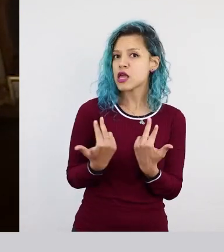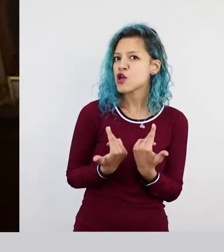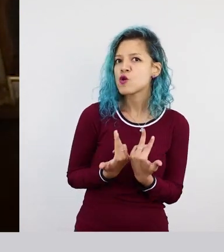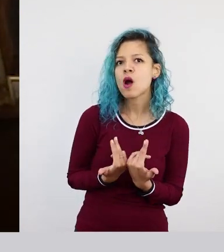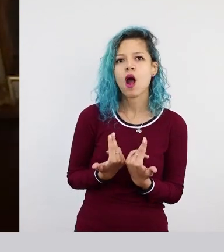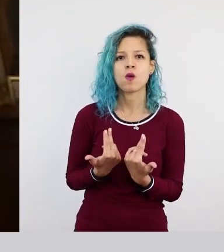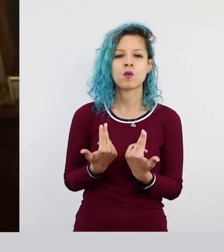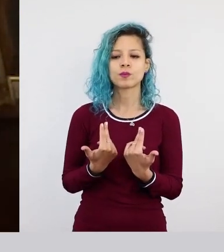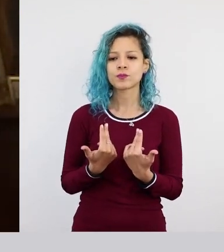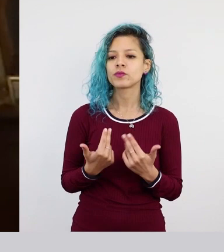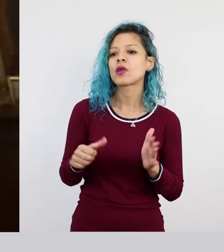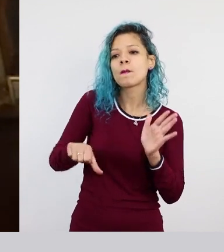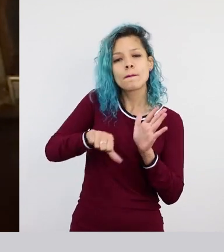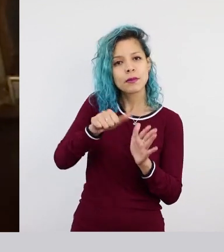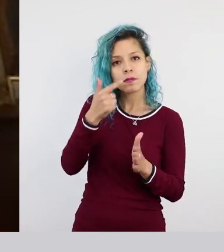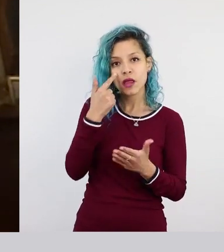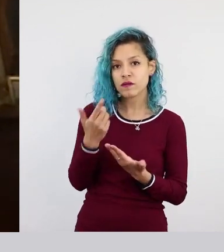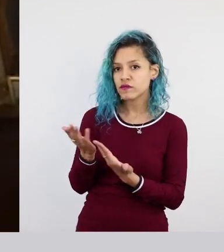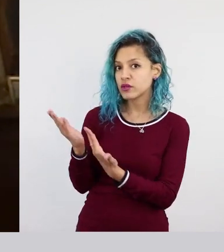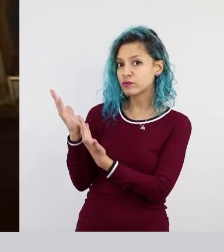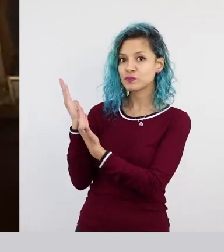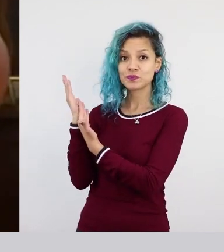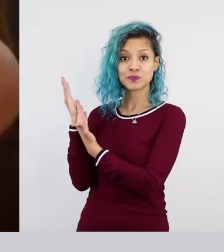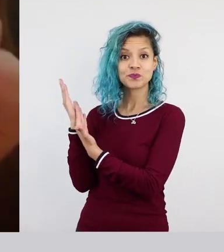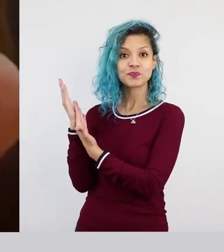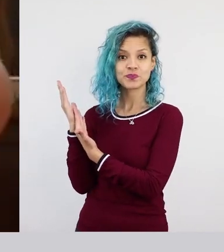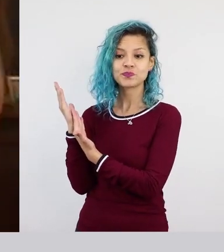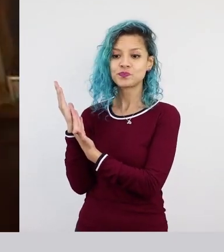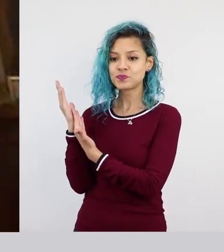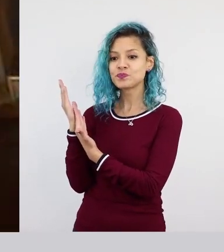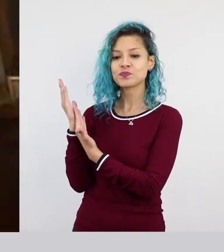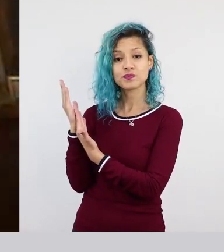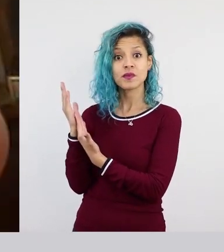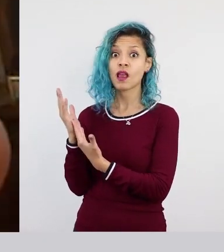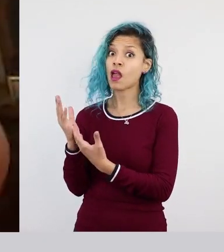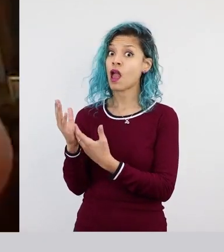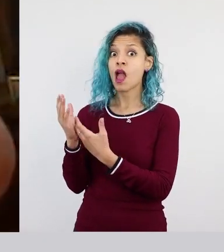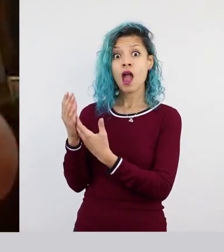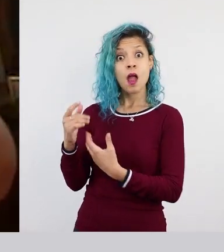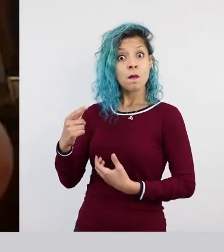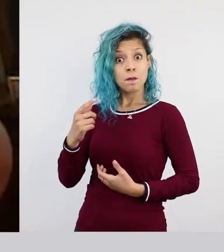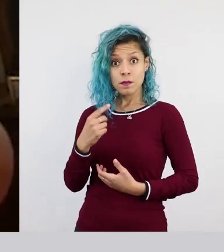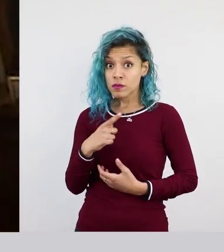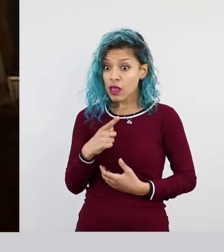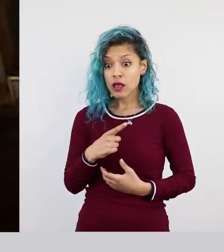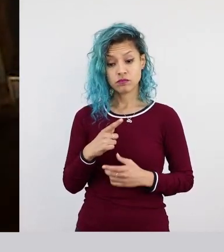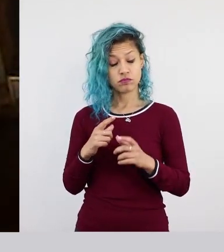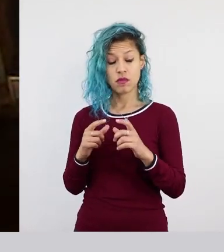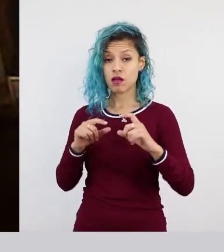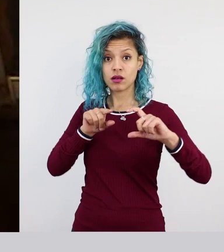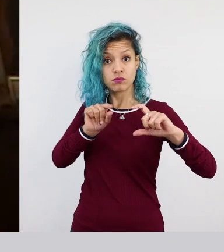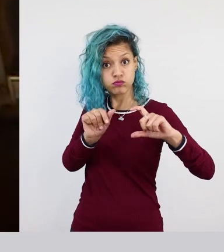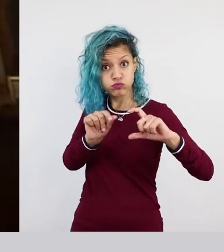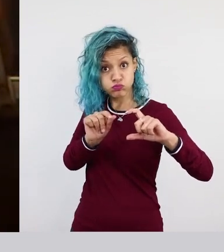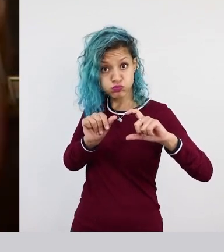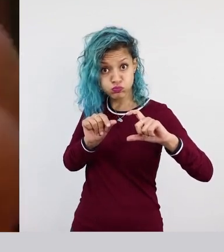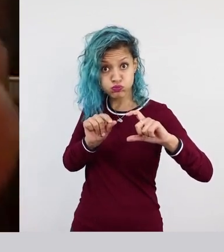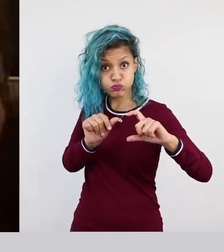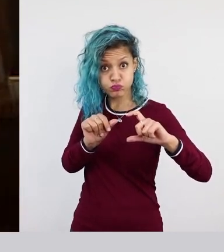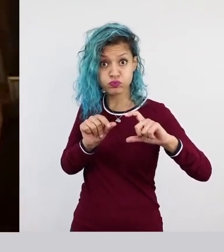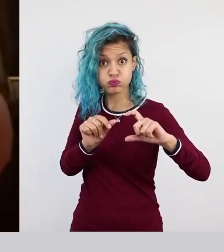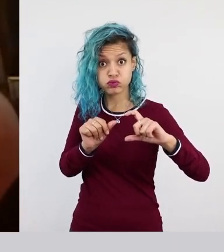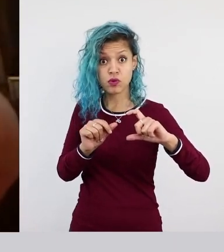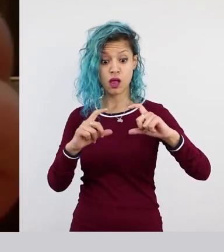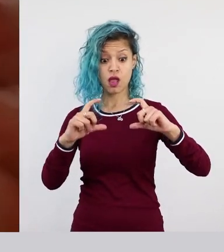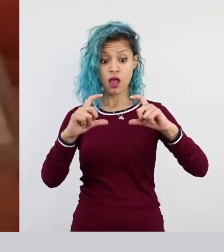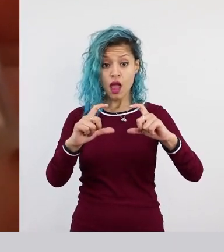grande como ela. Primeira vez que eu vi Divine foi aqui, ó, quando eu recebi essa fita cassete de